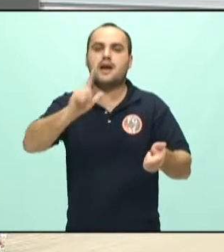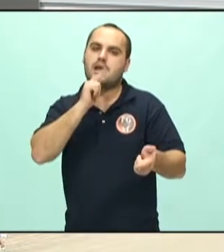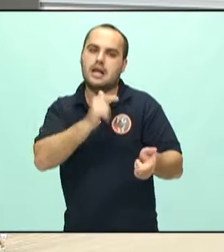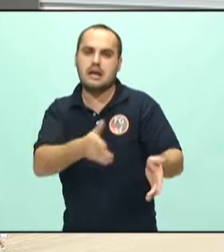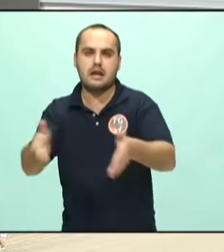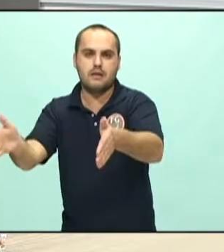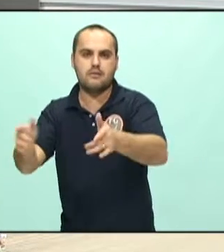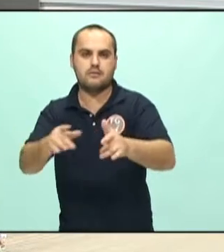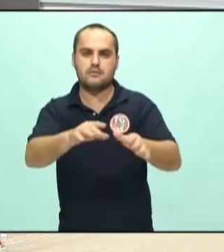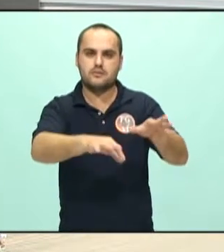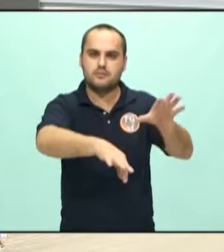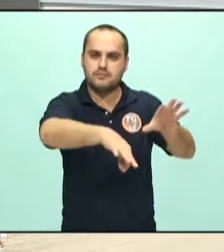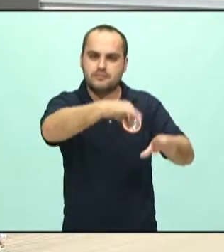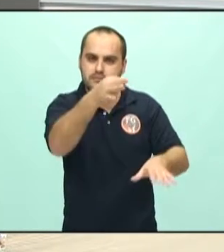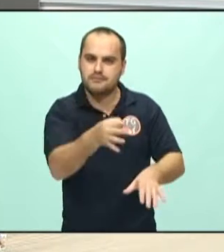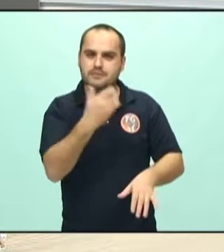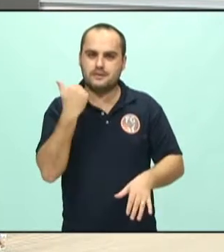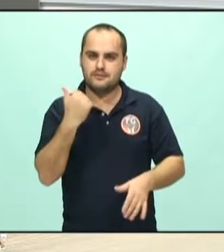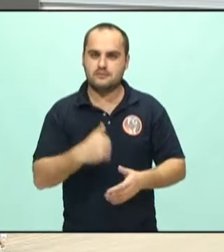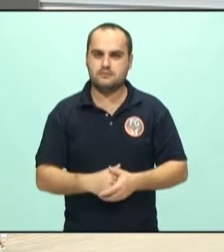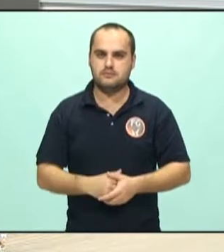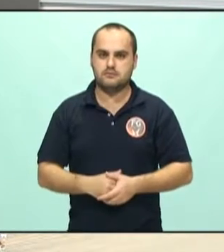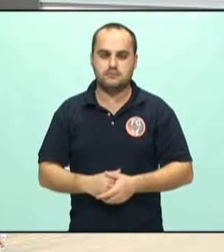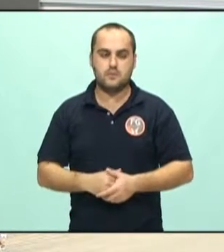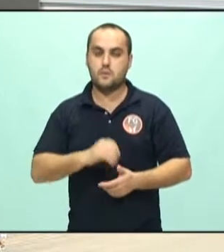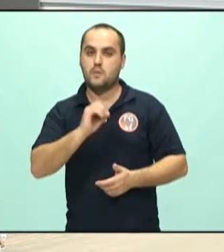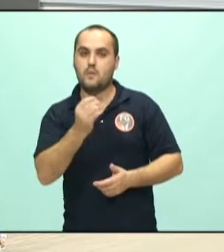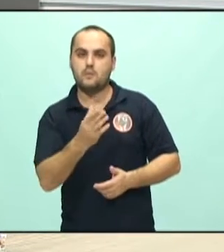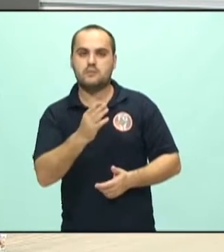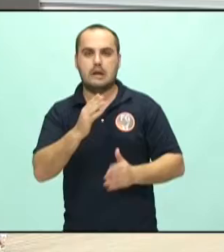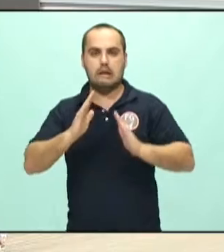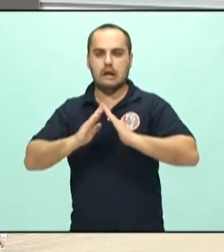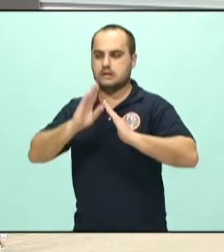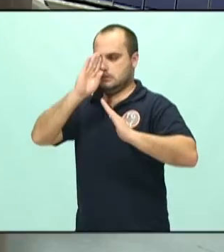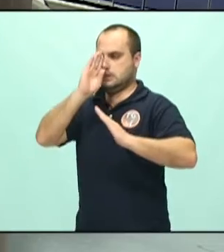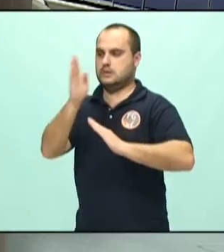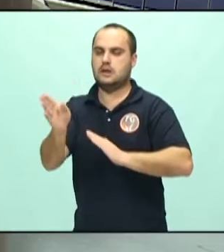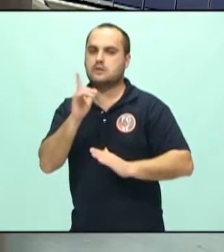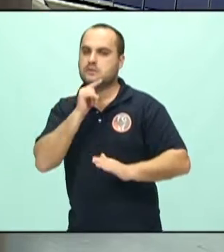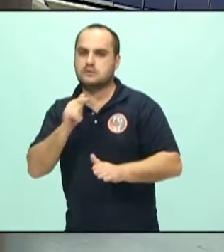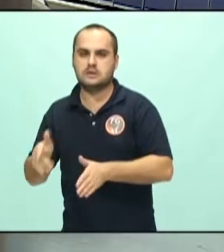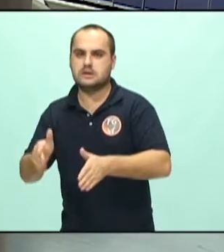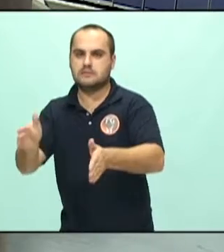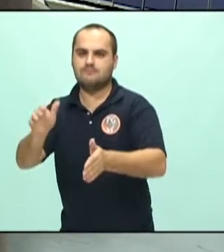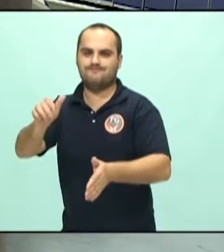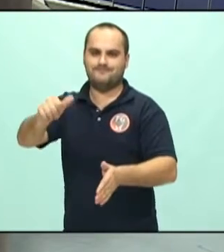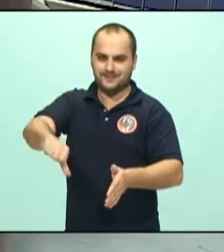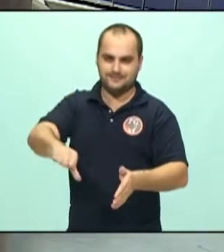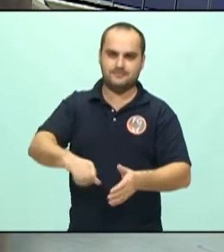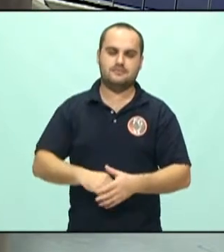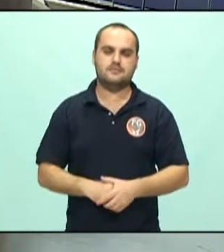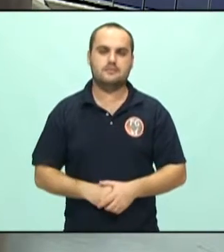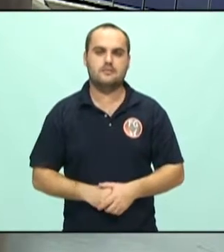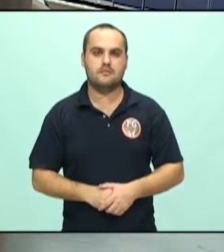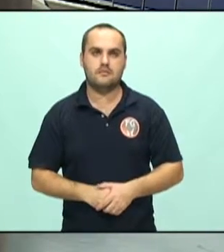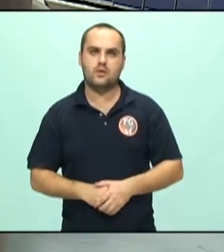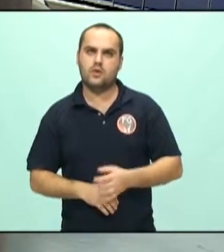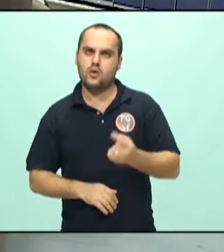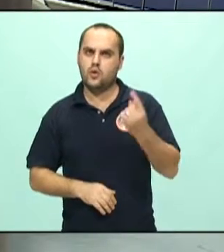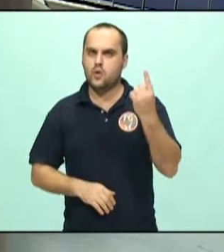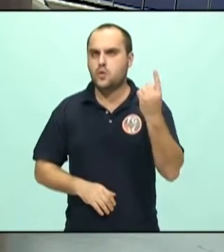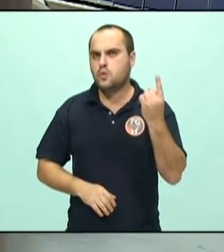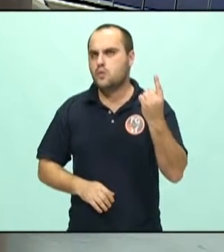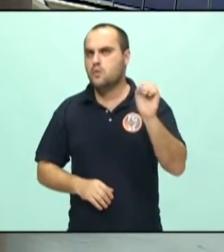a balneabilidade das nossas praias praia em itajaí têm sido satisfatórias né e uma ou duas vezes